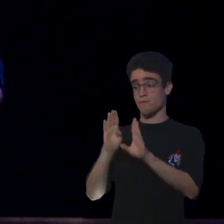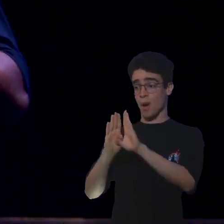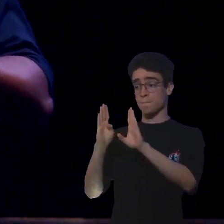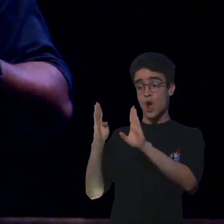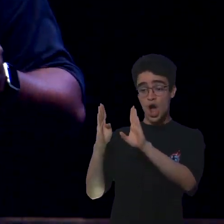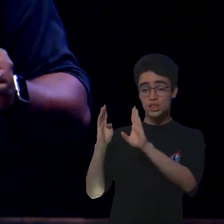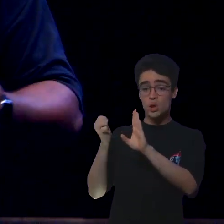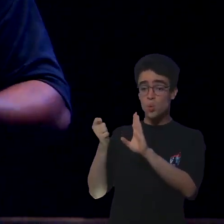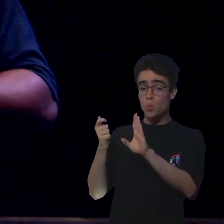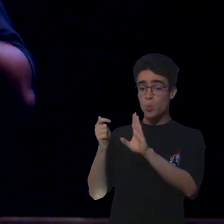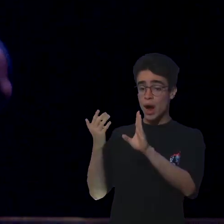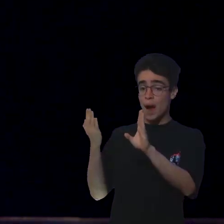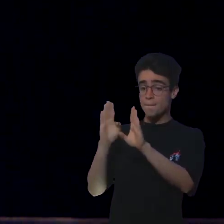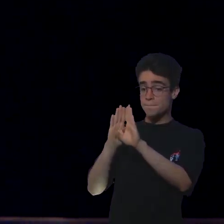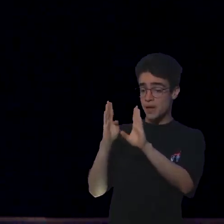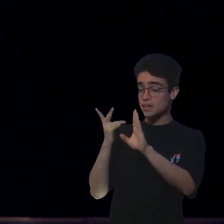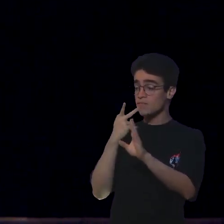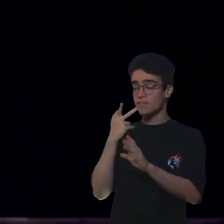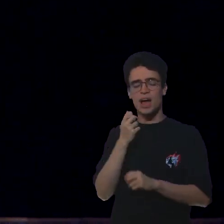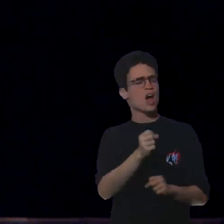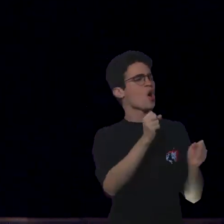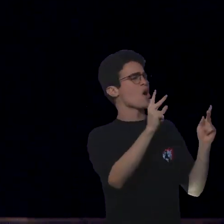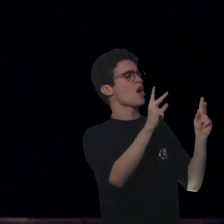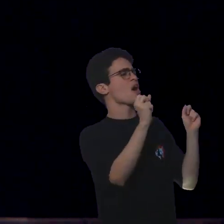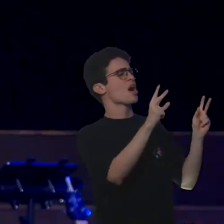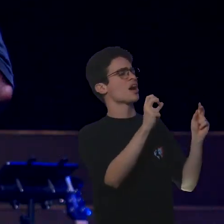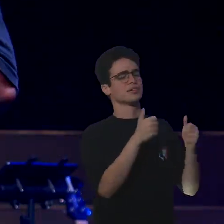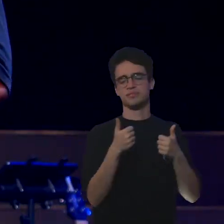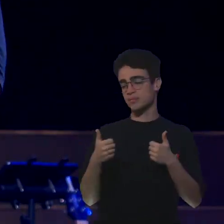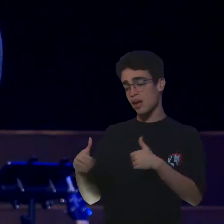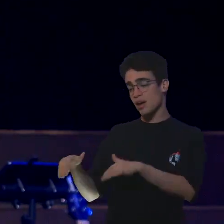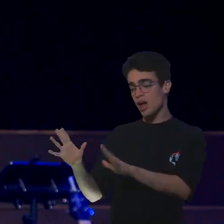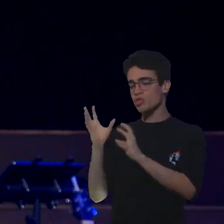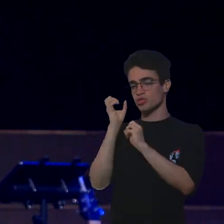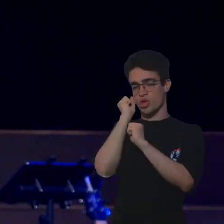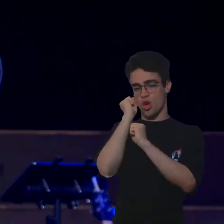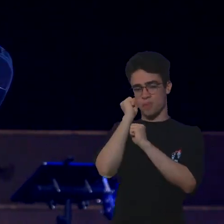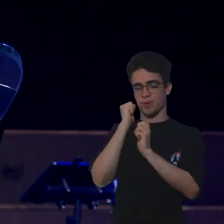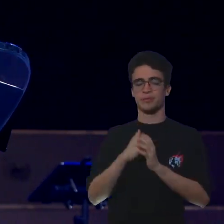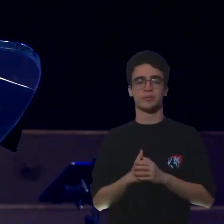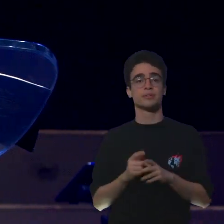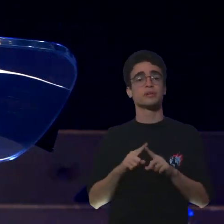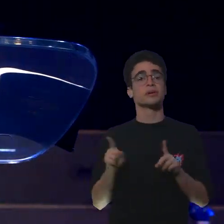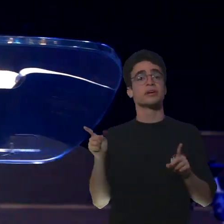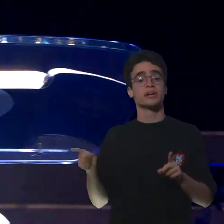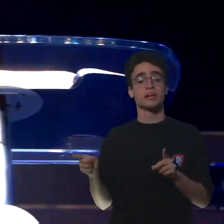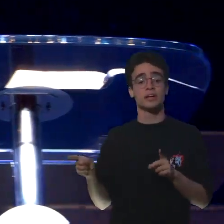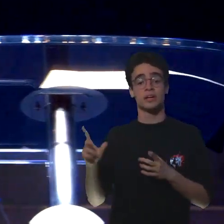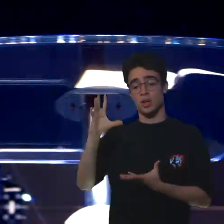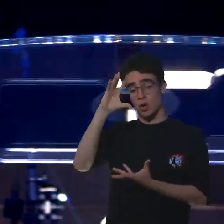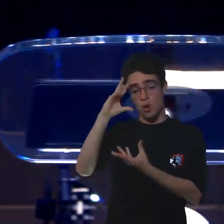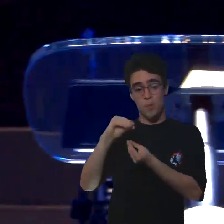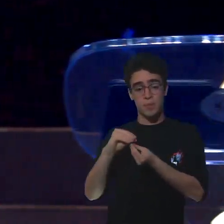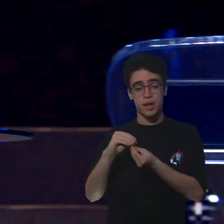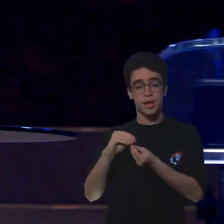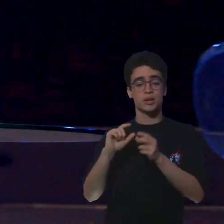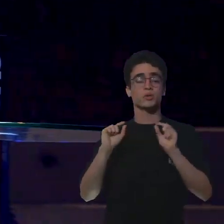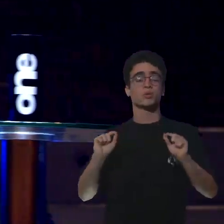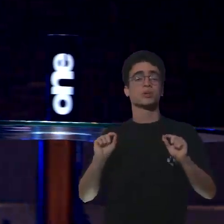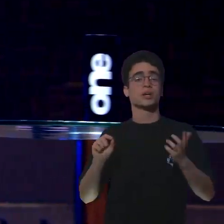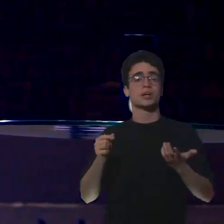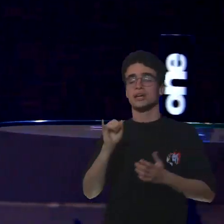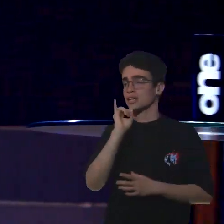pouquinho aberta. Tá bom? Ele, tá bom, papai. E segue e ele dorme. Mas ele entende que se